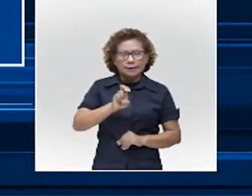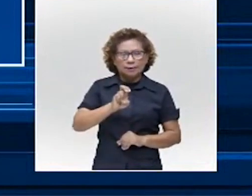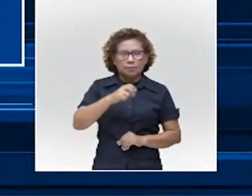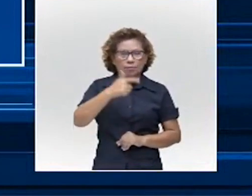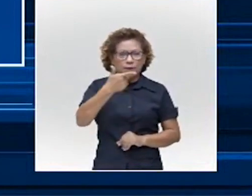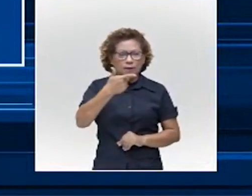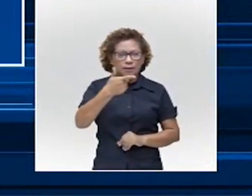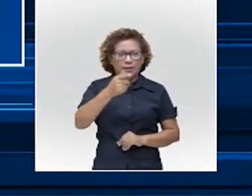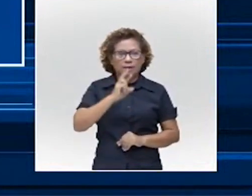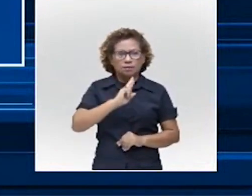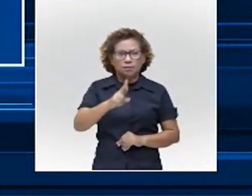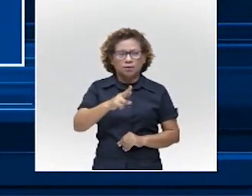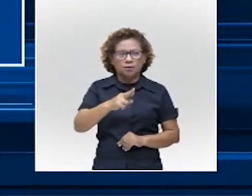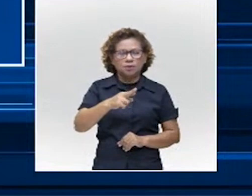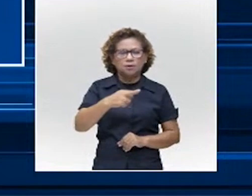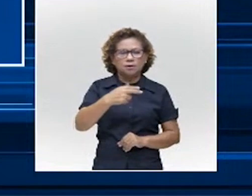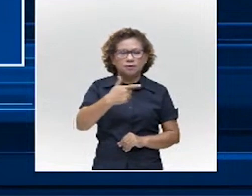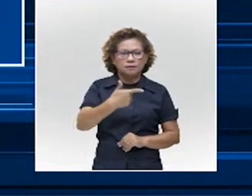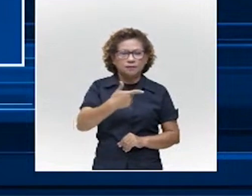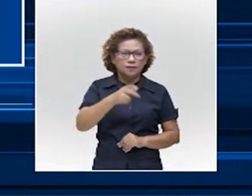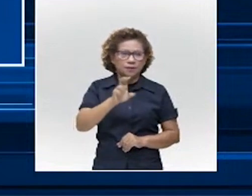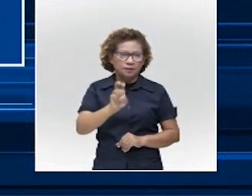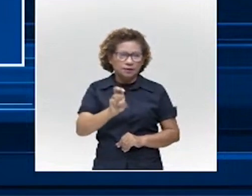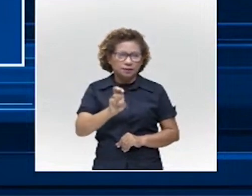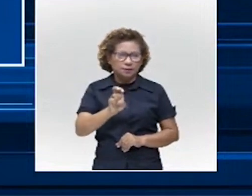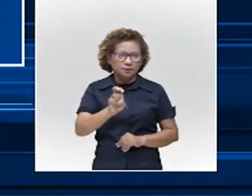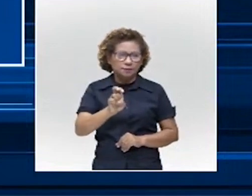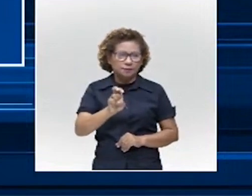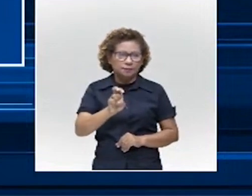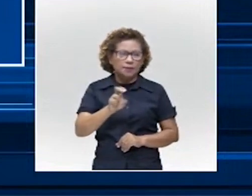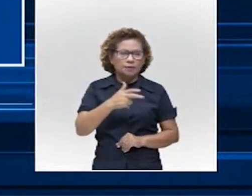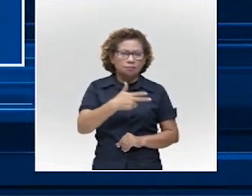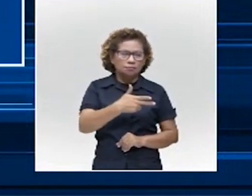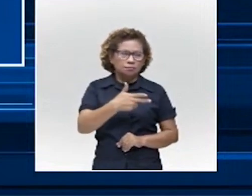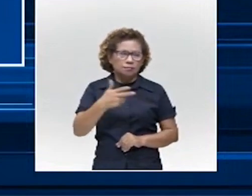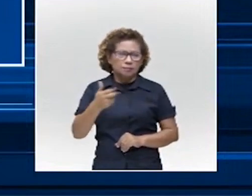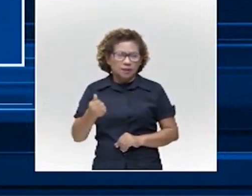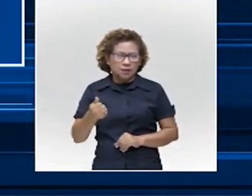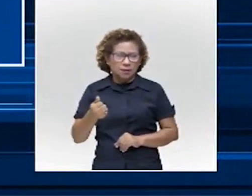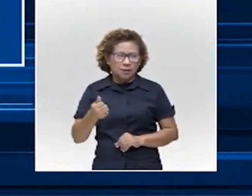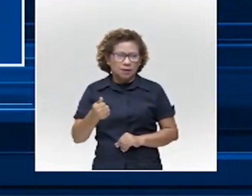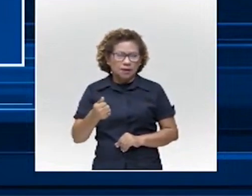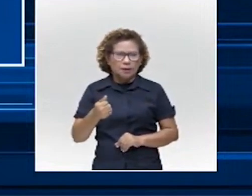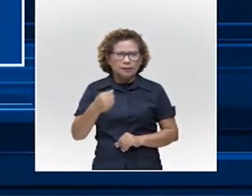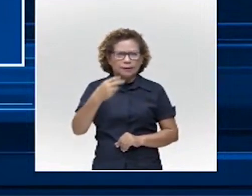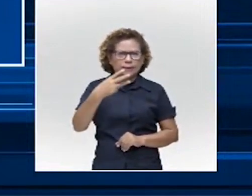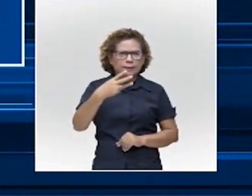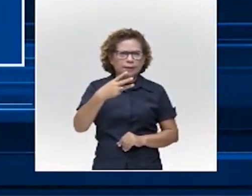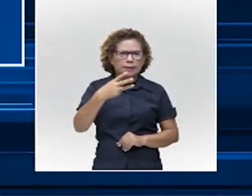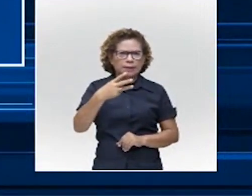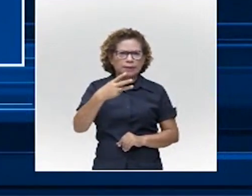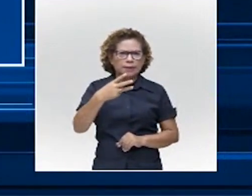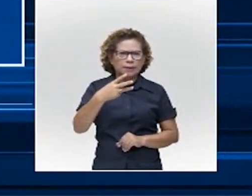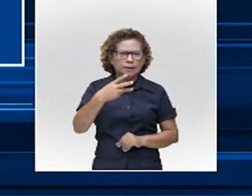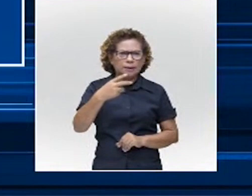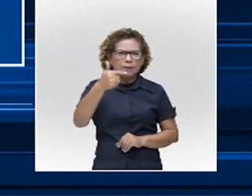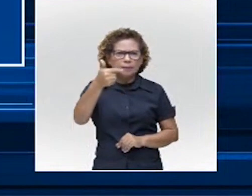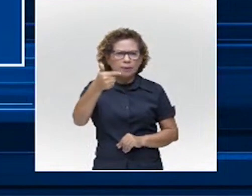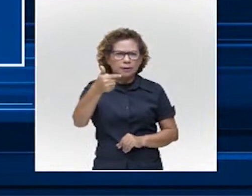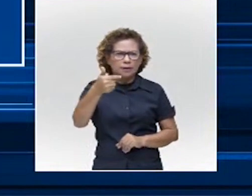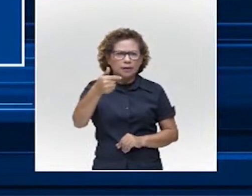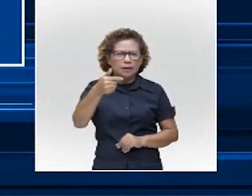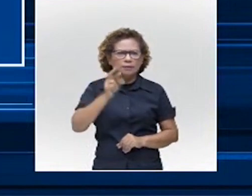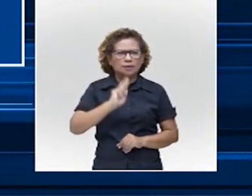porque 5 vezes 5 é 25. 3 ao quadrado é 9, pois 3 vezes 3 é